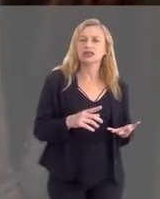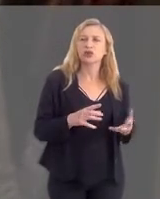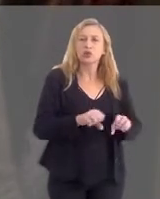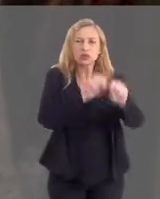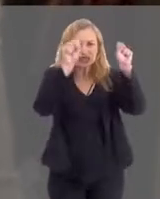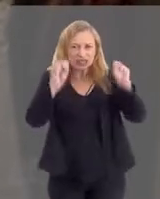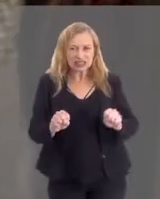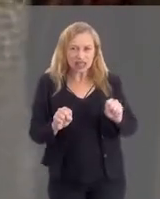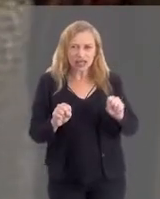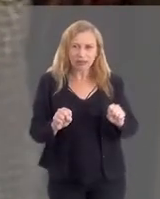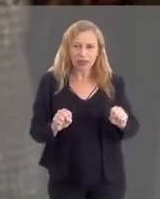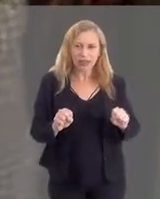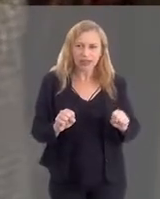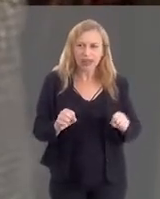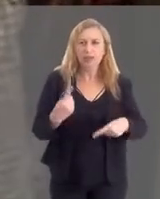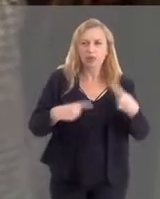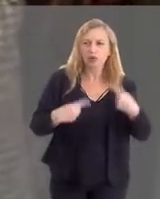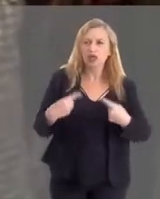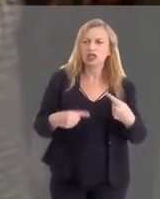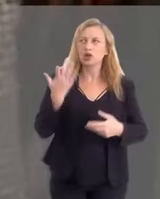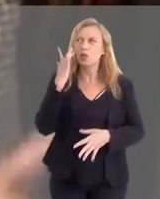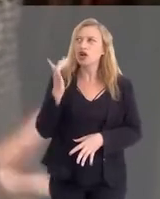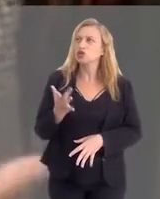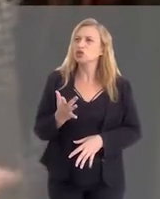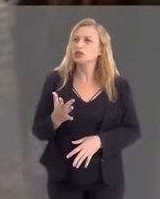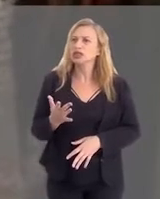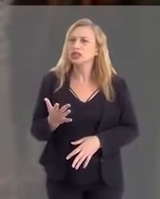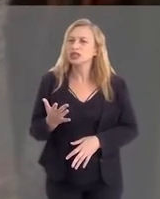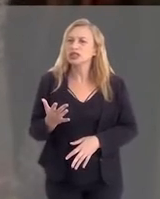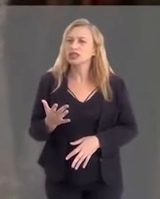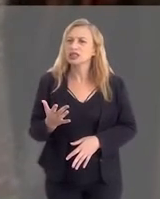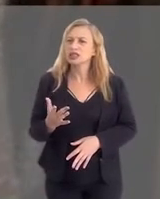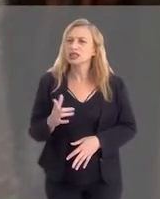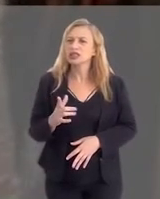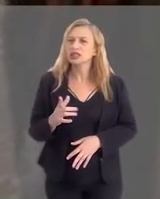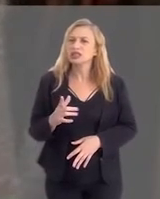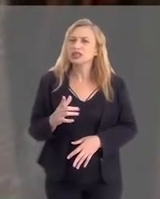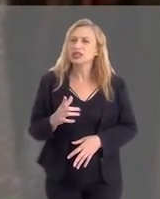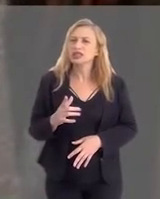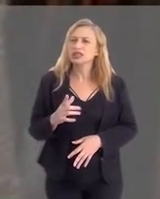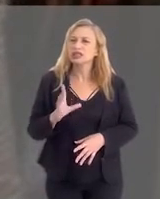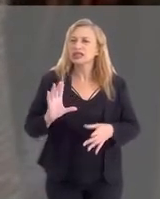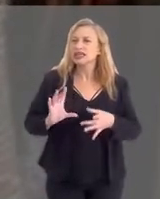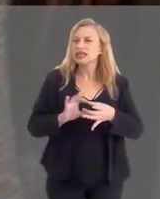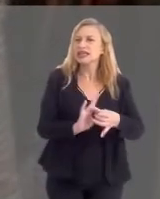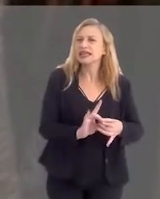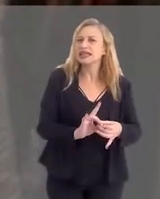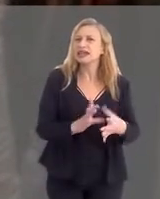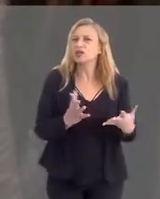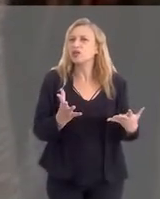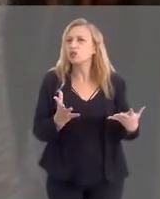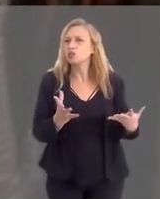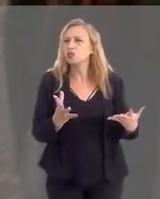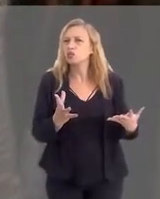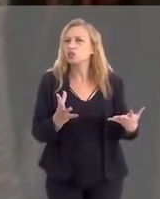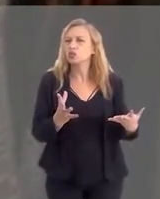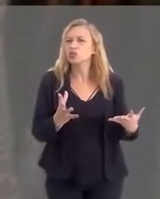as sistemáticas, né? O sistema vigente. E aí nisso eu acho que tem muito a ver